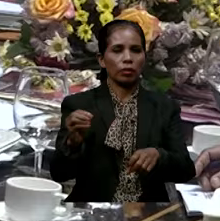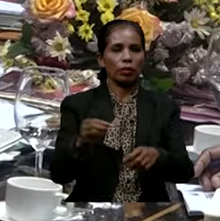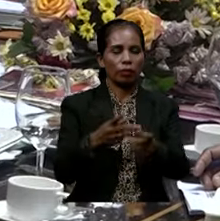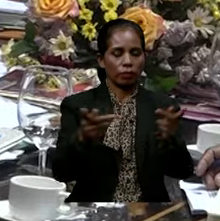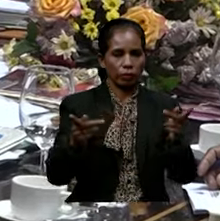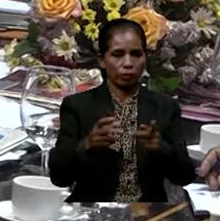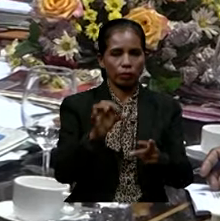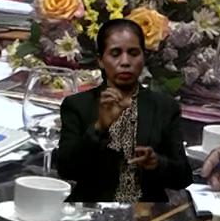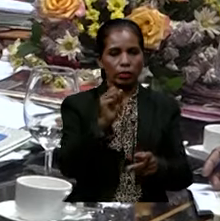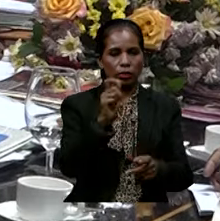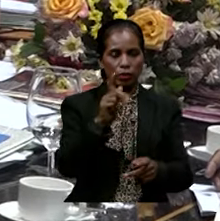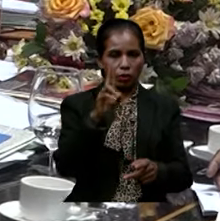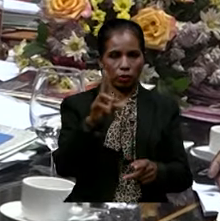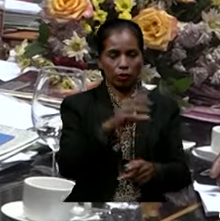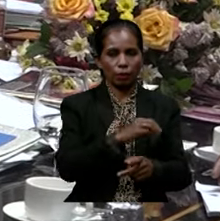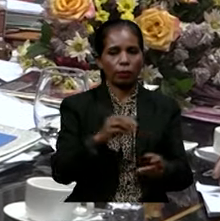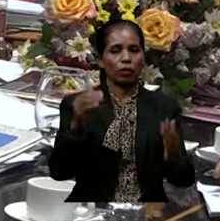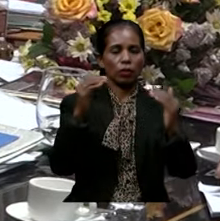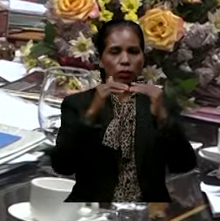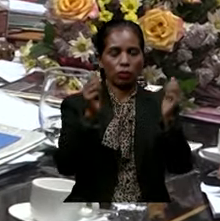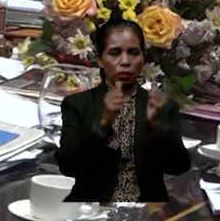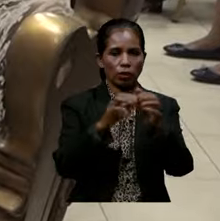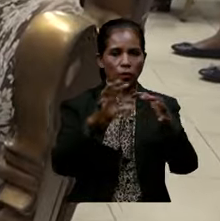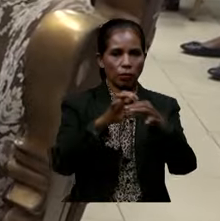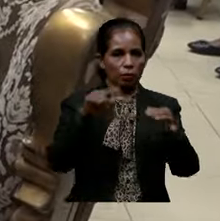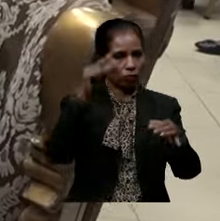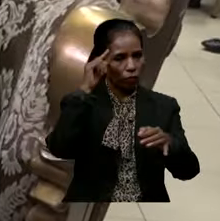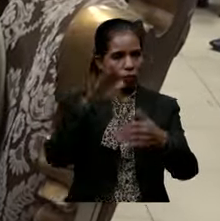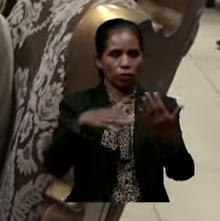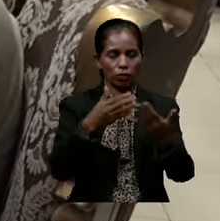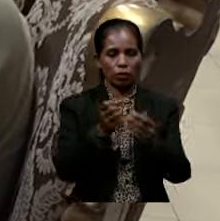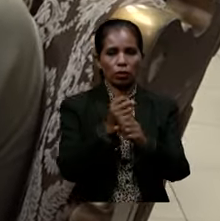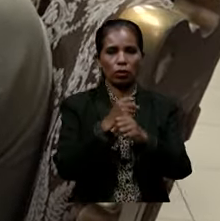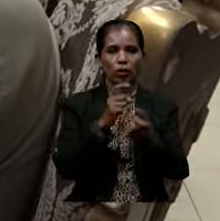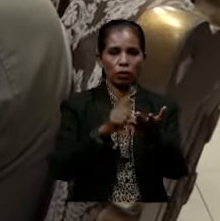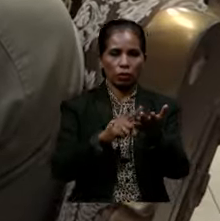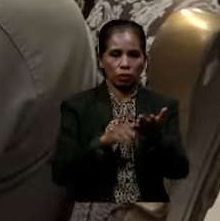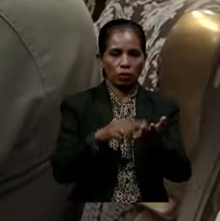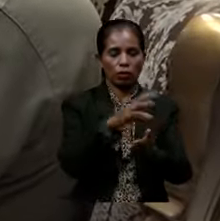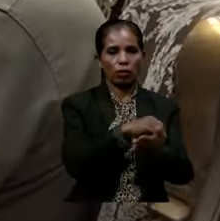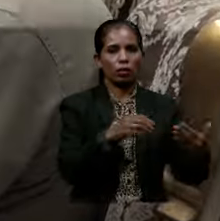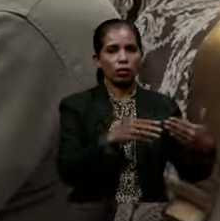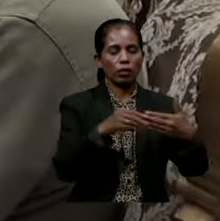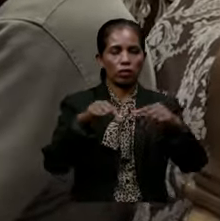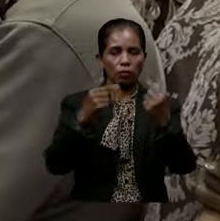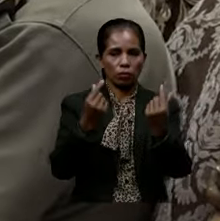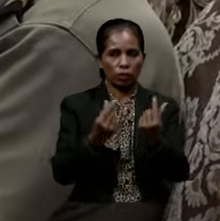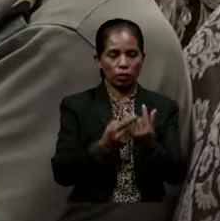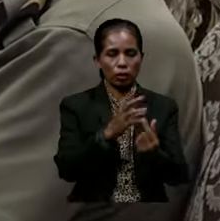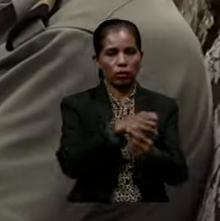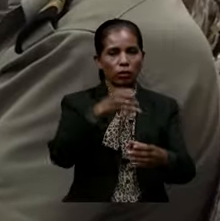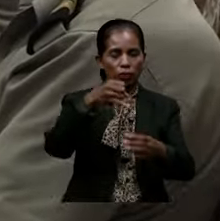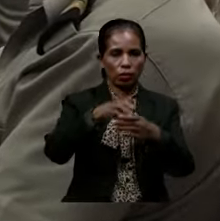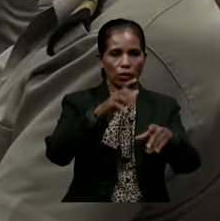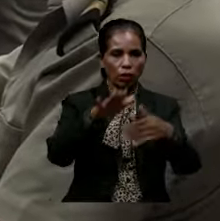ambiente Francisco Calbo Adilai convoca reunião com membro governo Hutu o di halo discussão atu forma comissão organizadora o di envolve